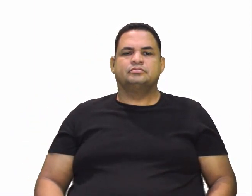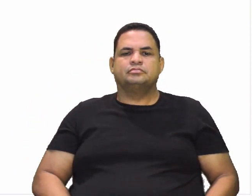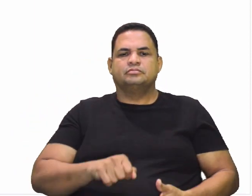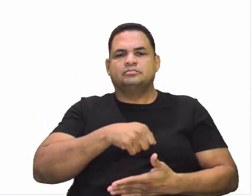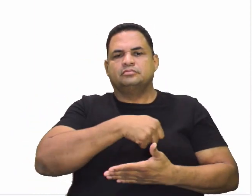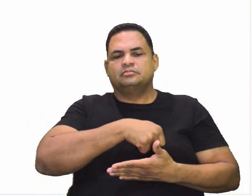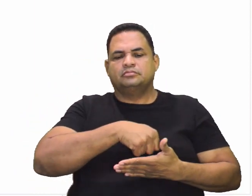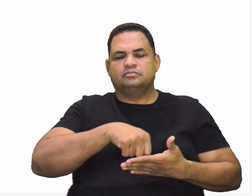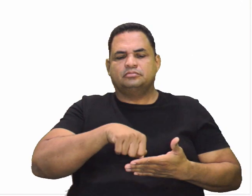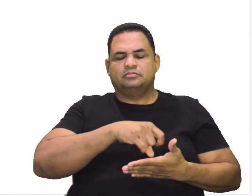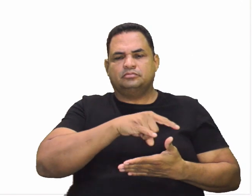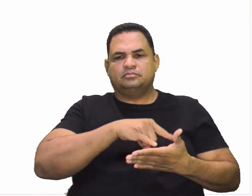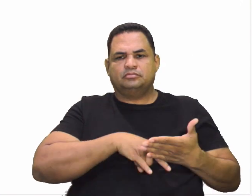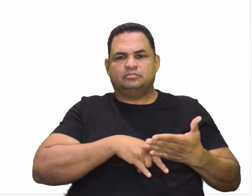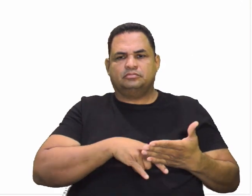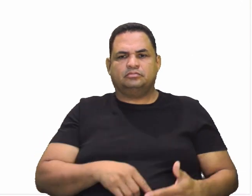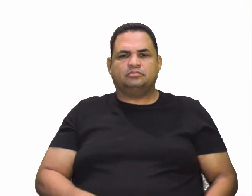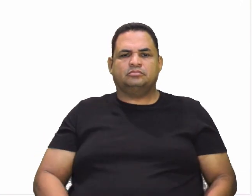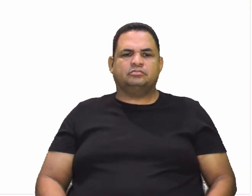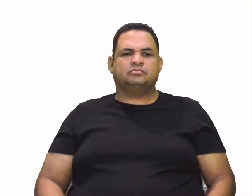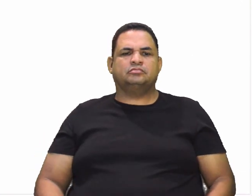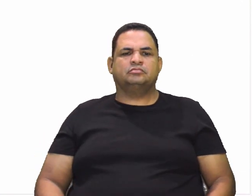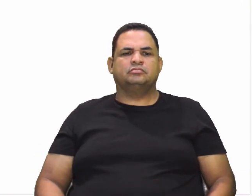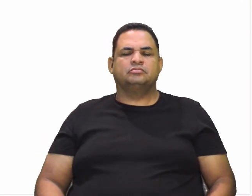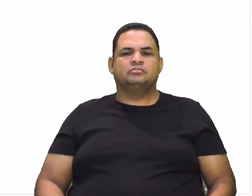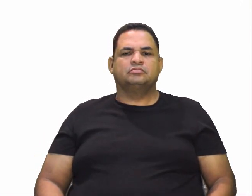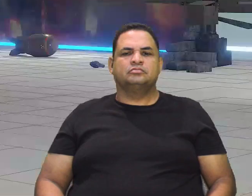registros escritos. Vem aqui comigo.